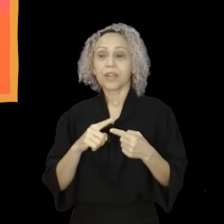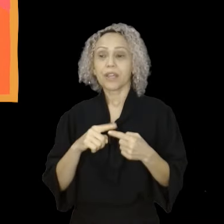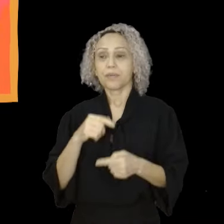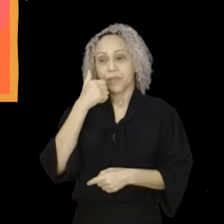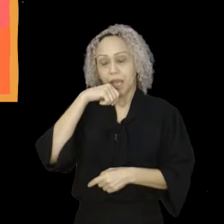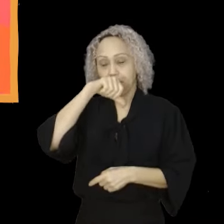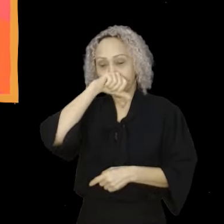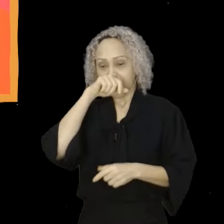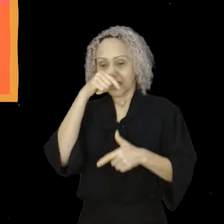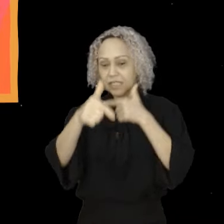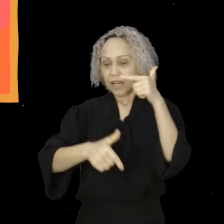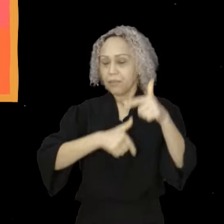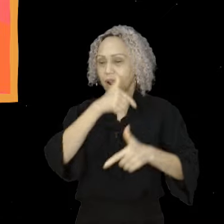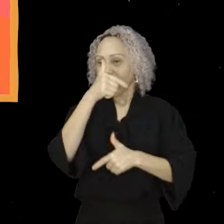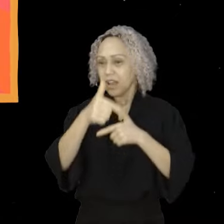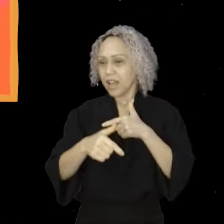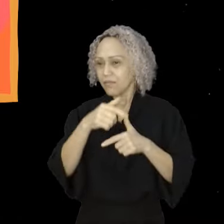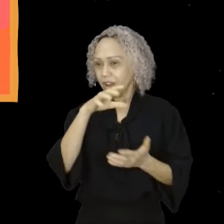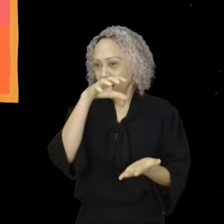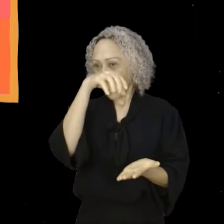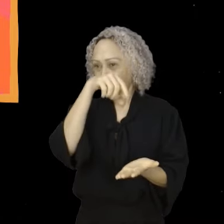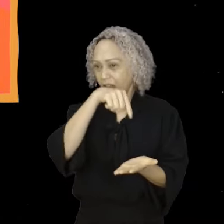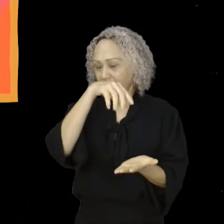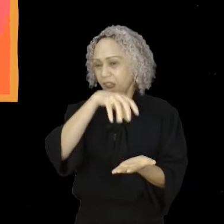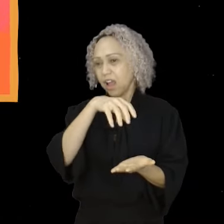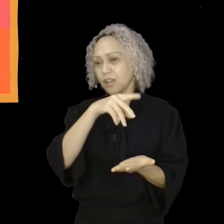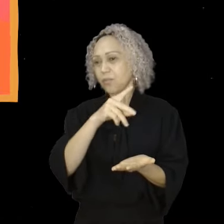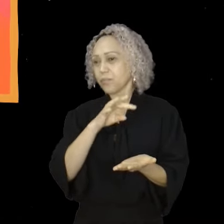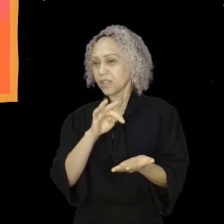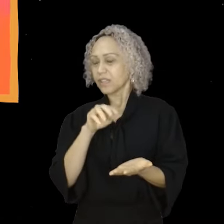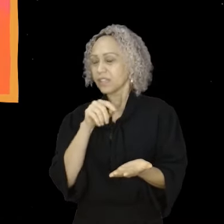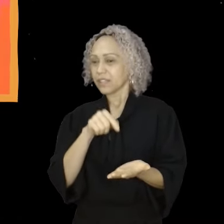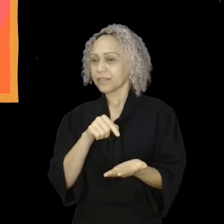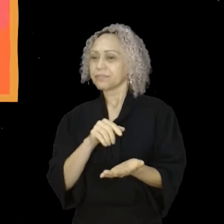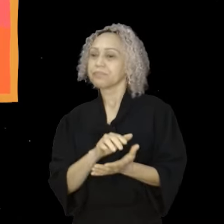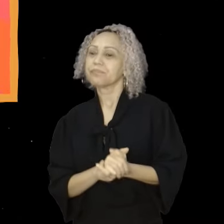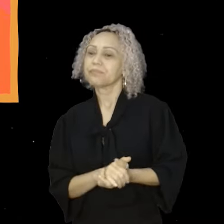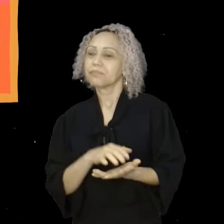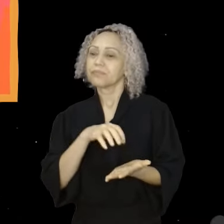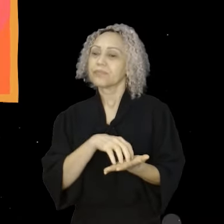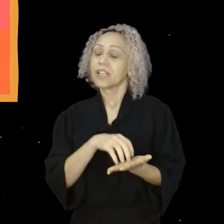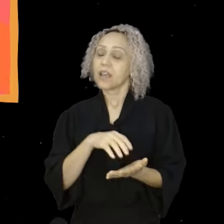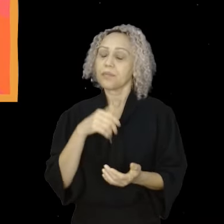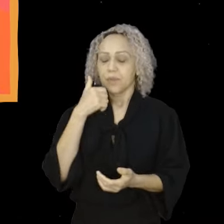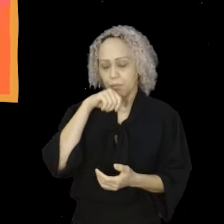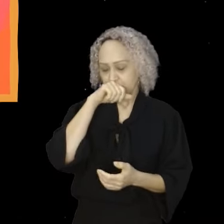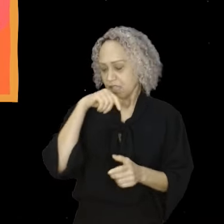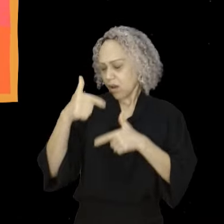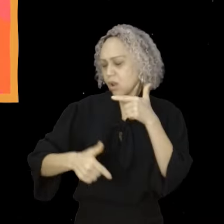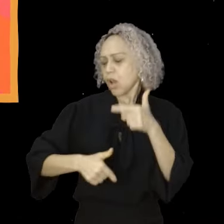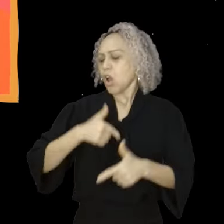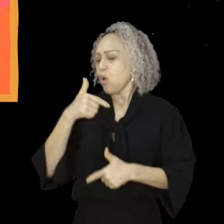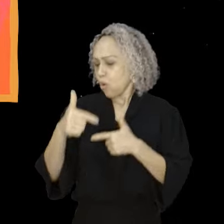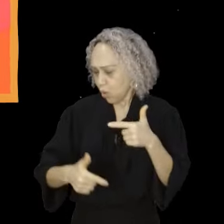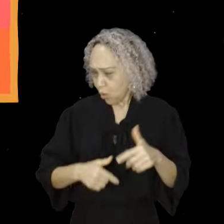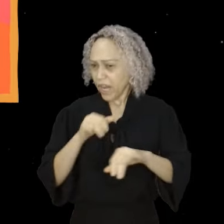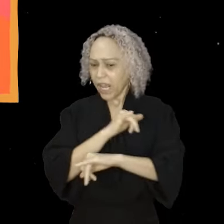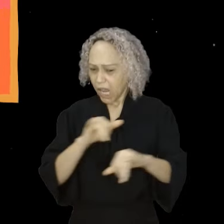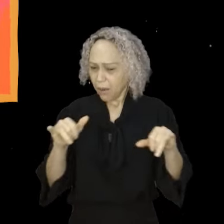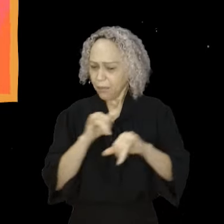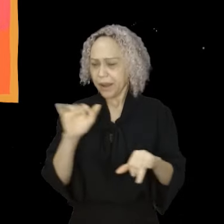Então eu curtia o processo eleitoral todo, assim, né? Então ela trabalhou ativamente nas eleições, então... E ela me